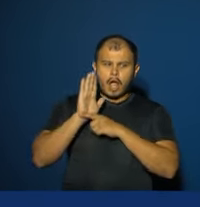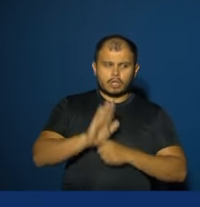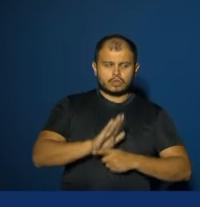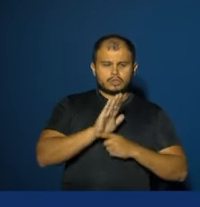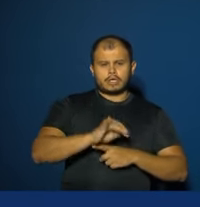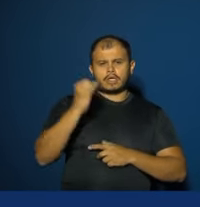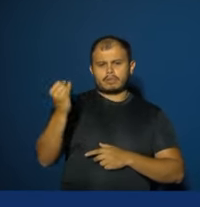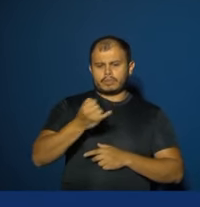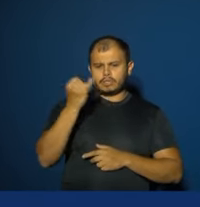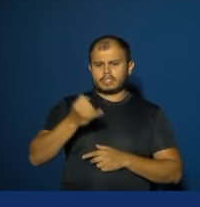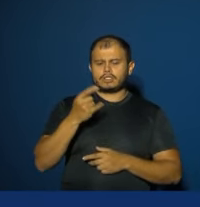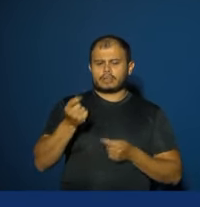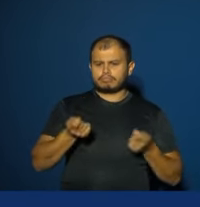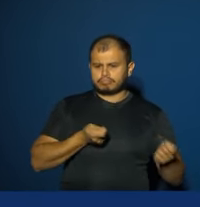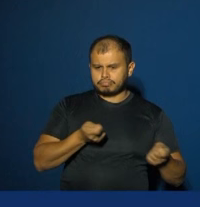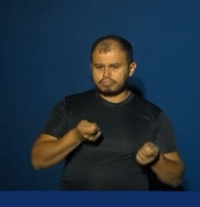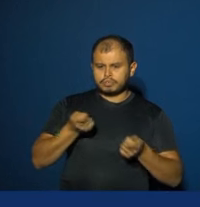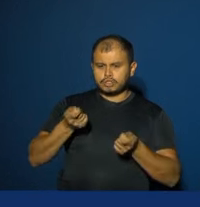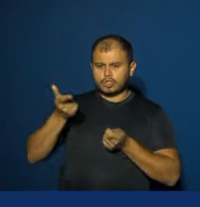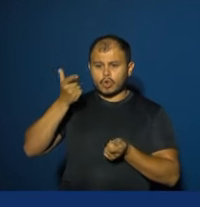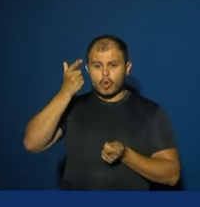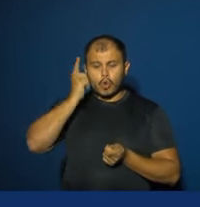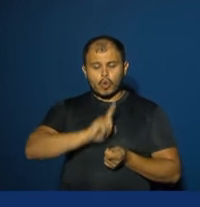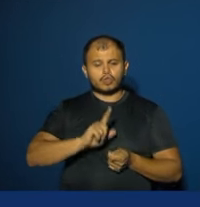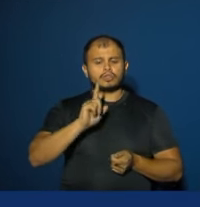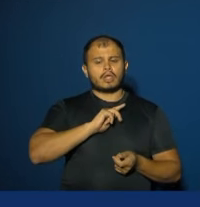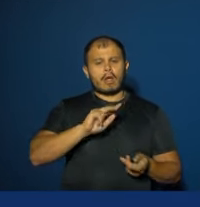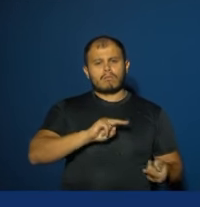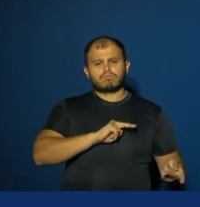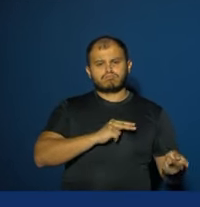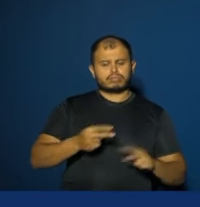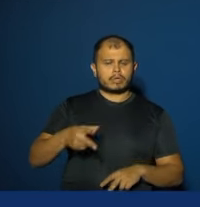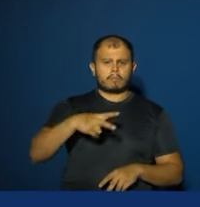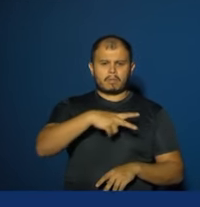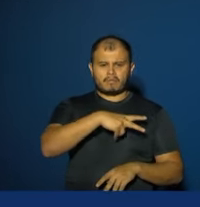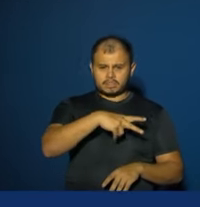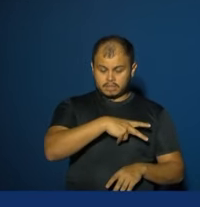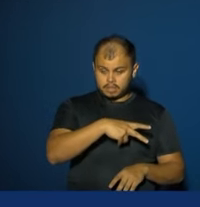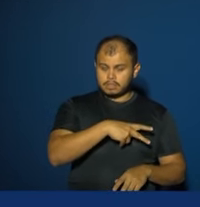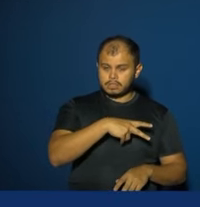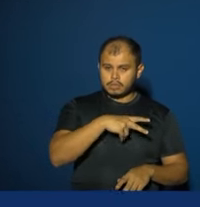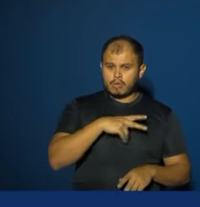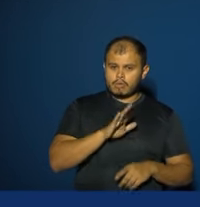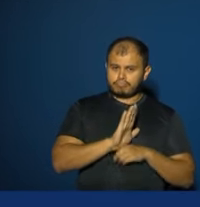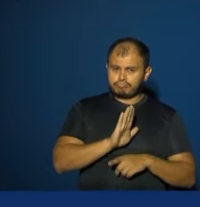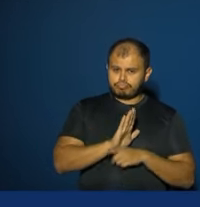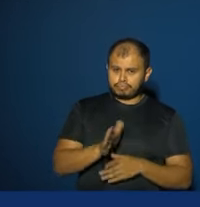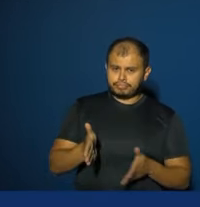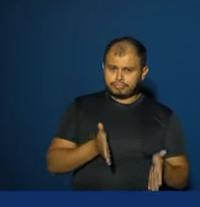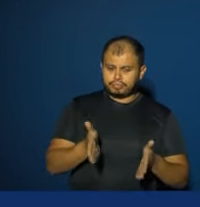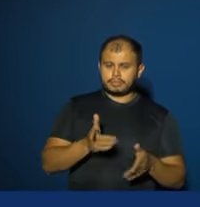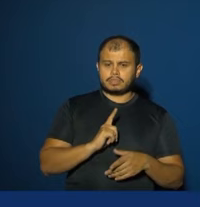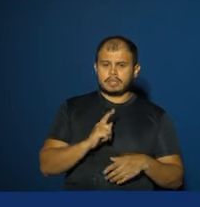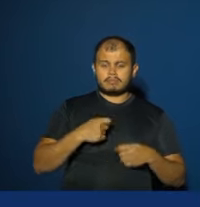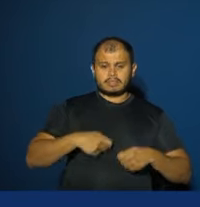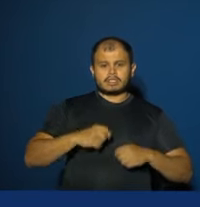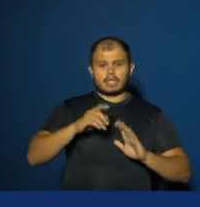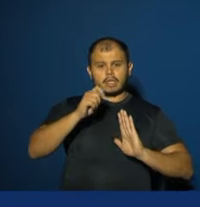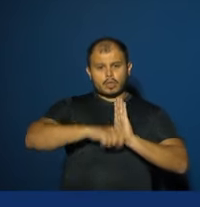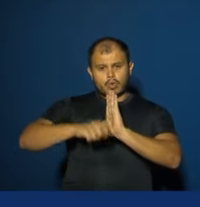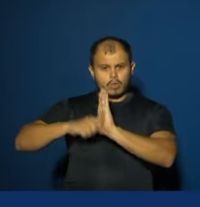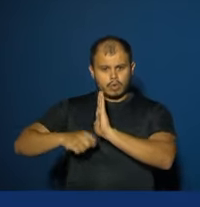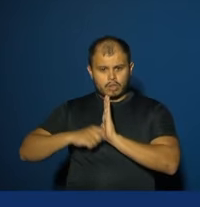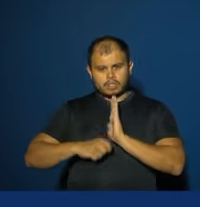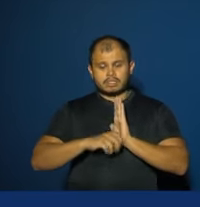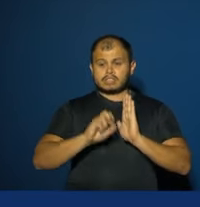saneamento foi justamente de viabilizar privatizações eu não vou entrar no detalhe aqui mas contratualmente falando você tinha implicações